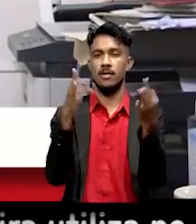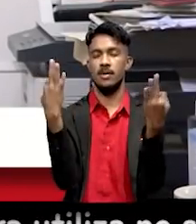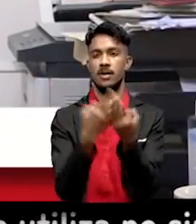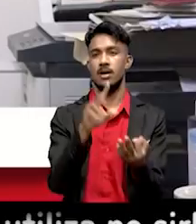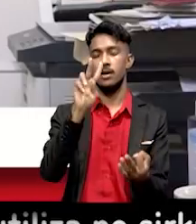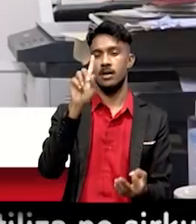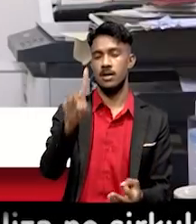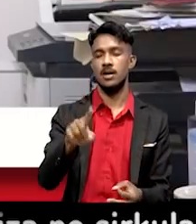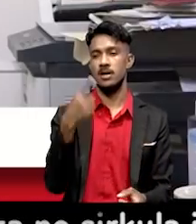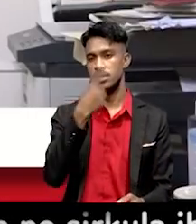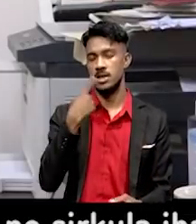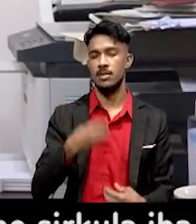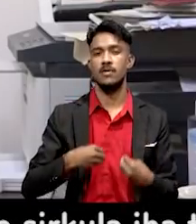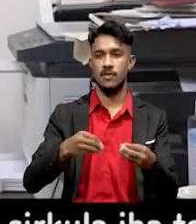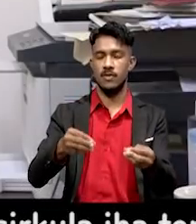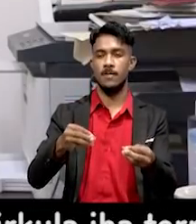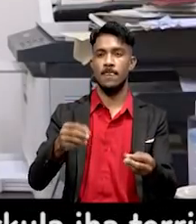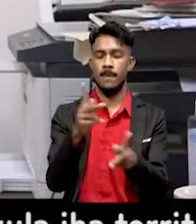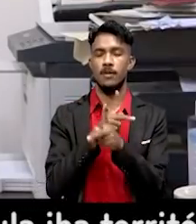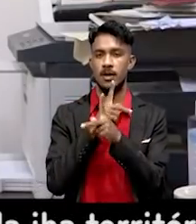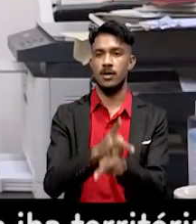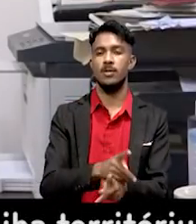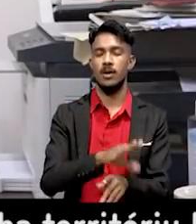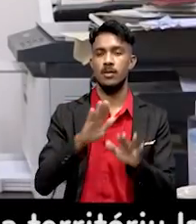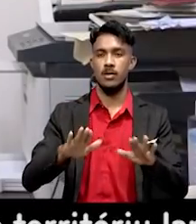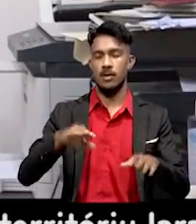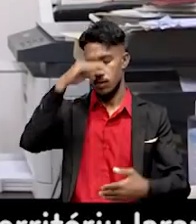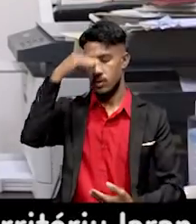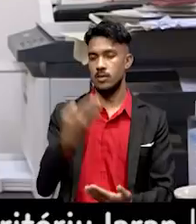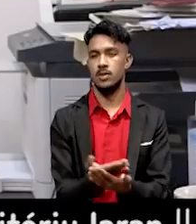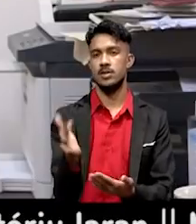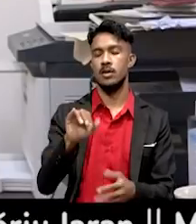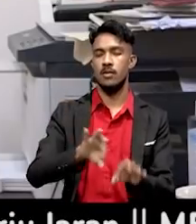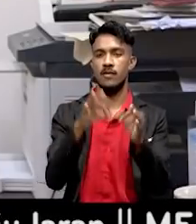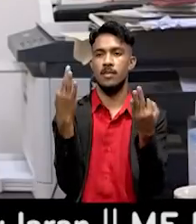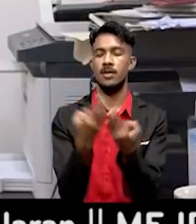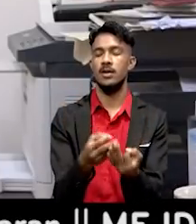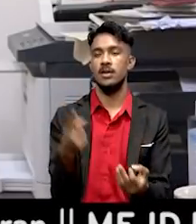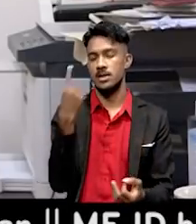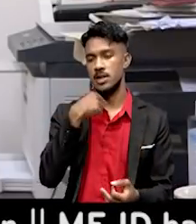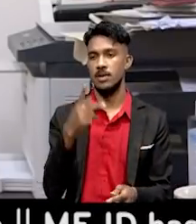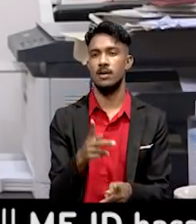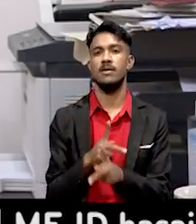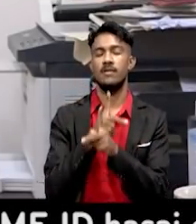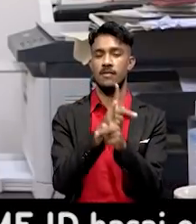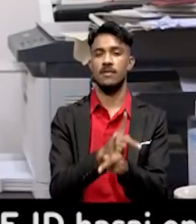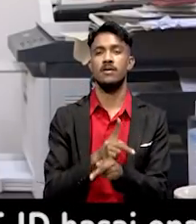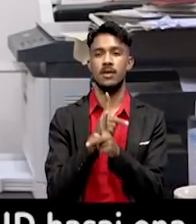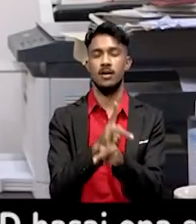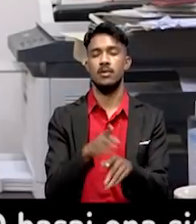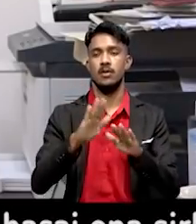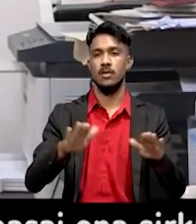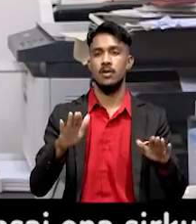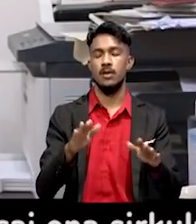ba uan sira ba familia sira ma feto, lo da le. Se ma cuidar li feto, cuidar li uan sira familia ba hira